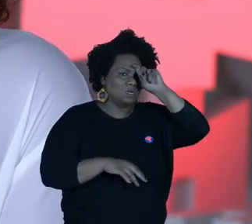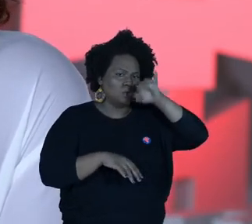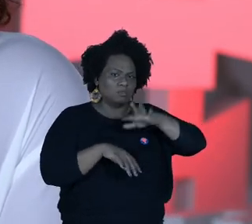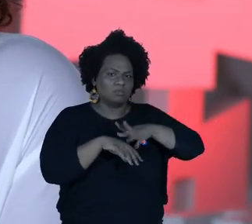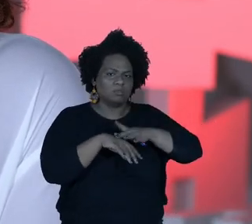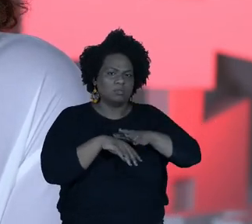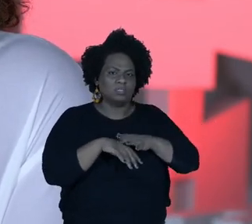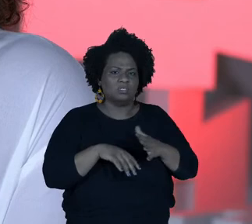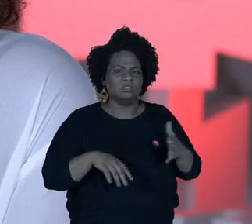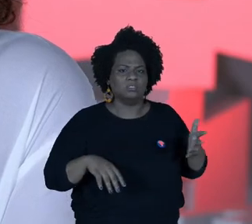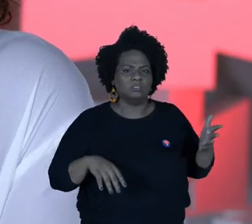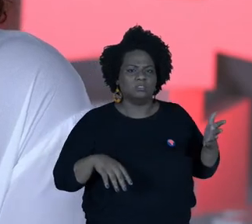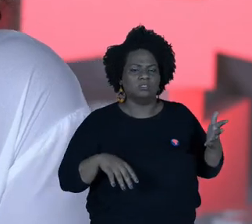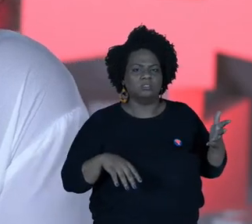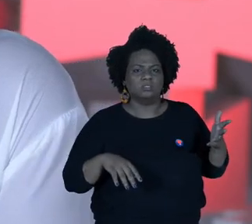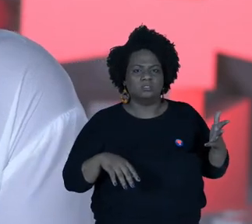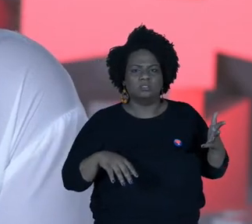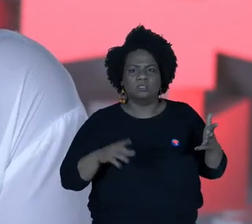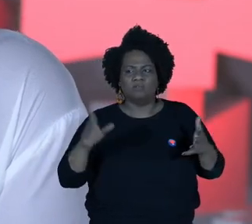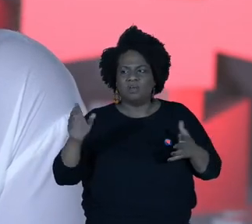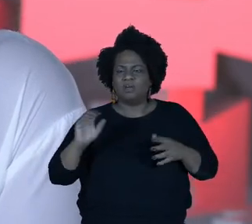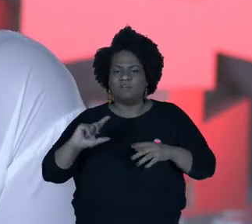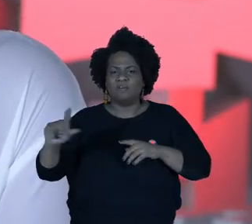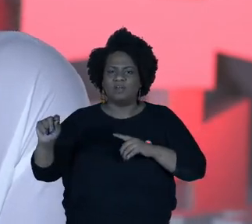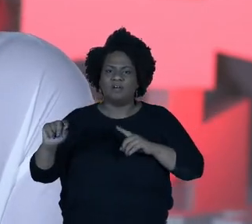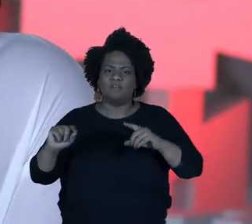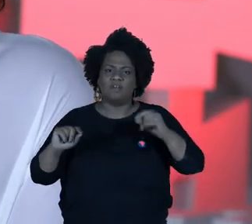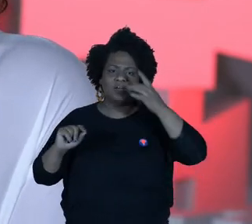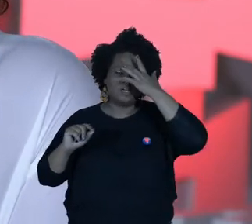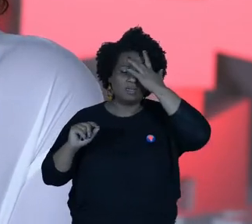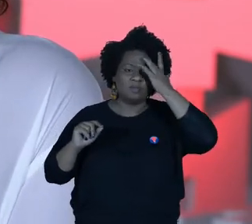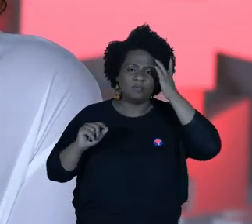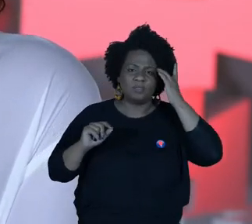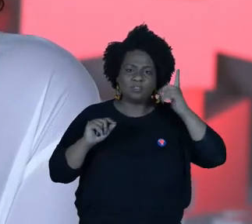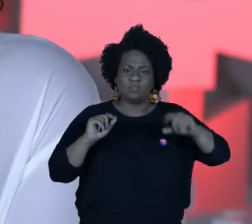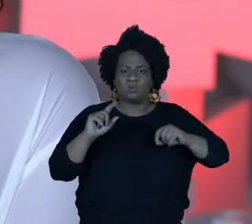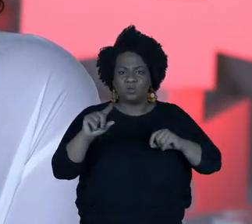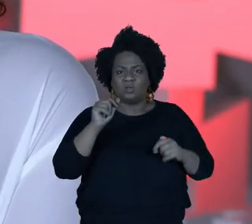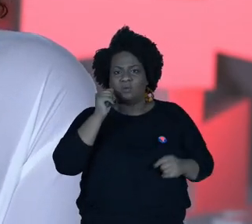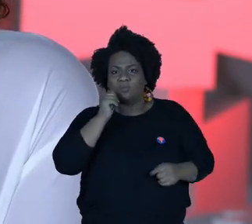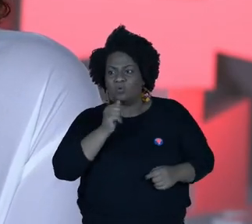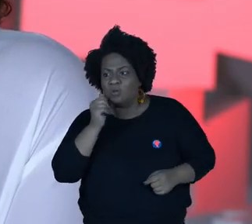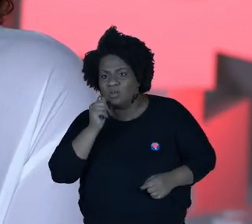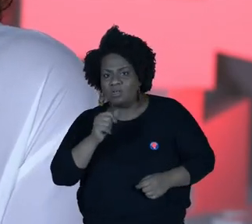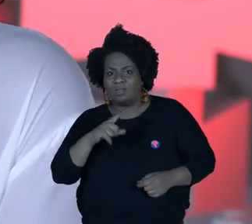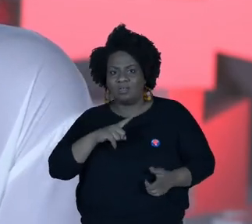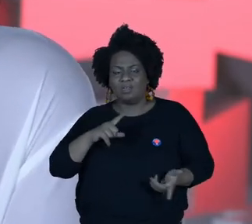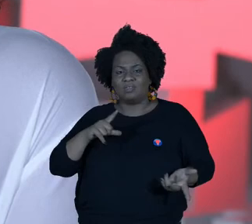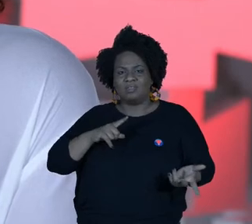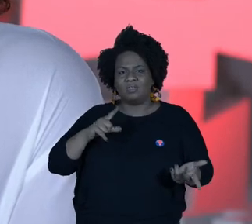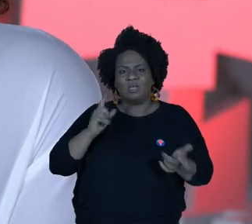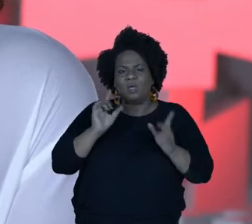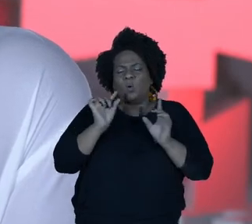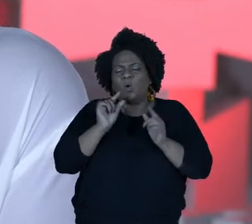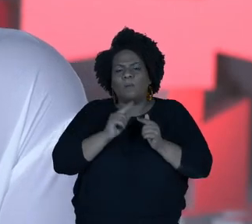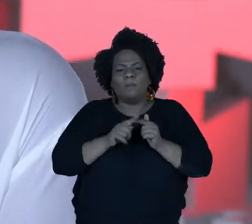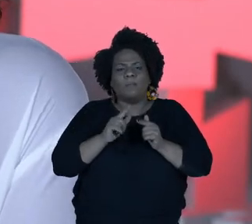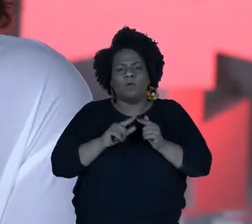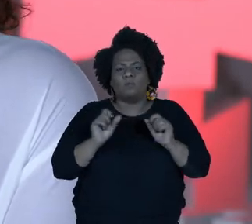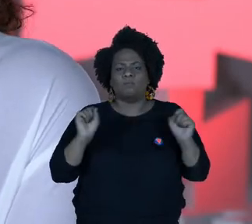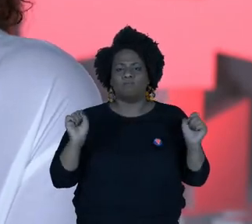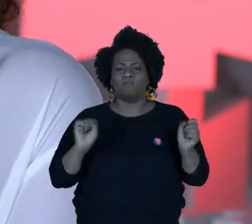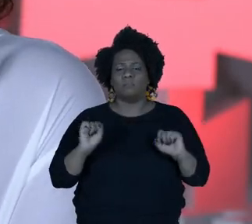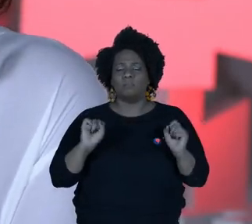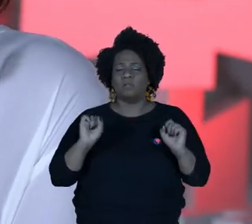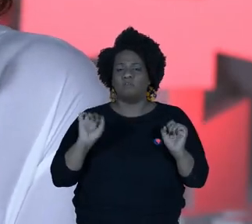eram despachados meninas grávidas que os pais queriam esconder, mulheres que tinham algum problema de